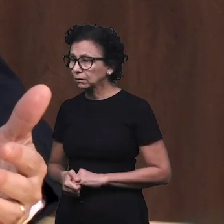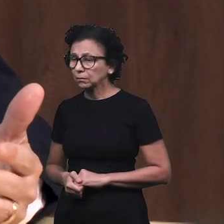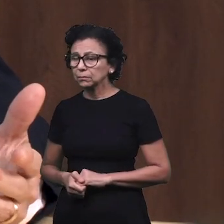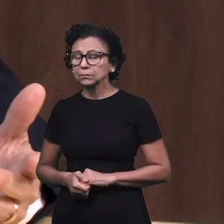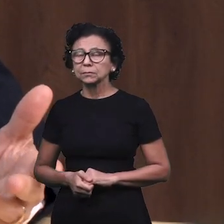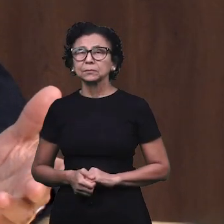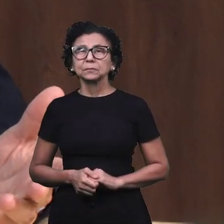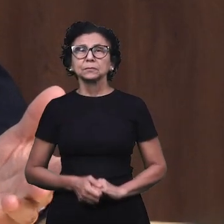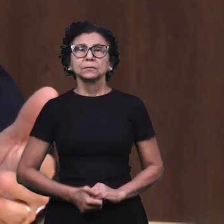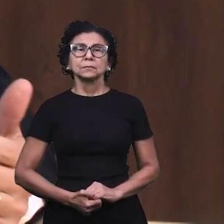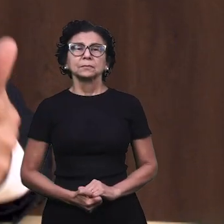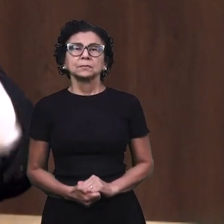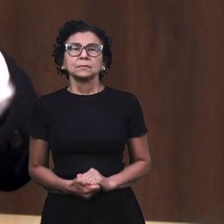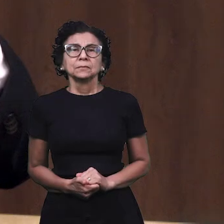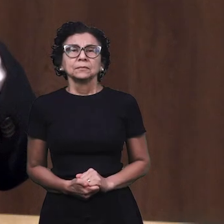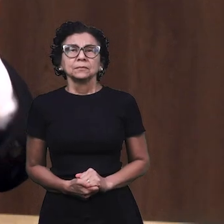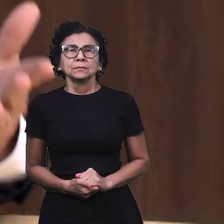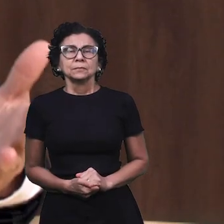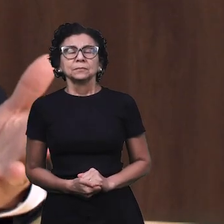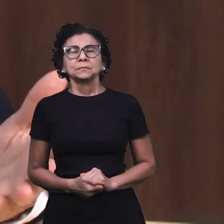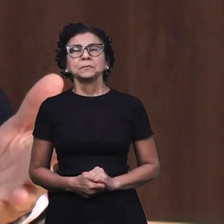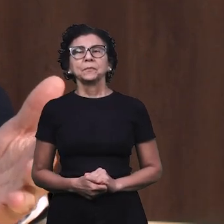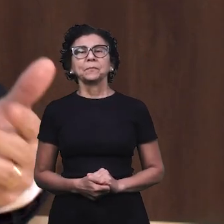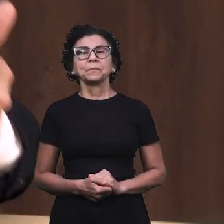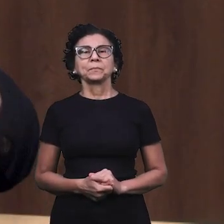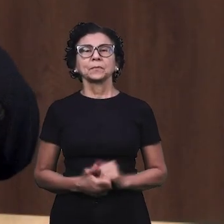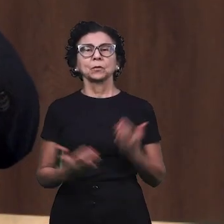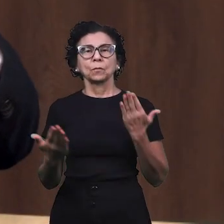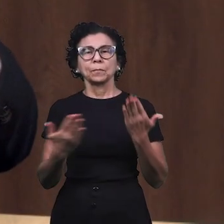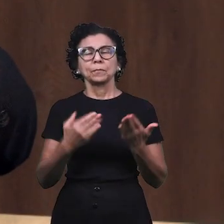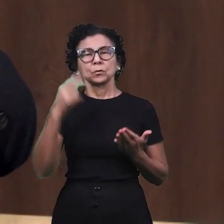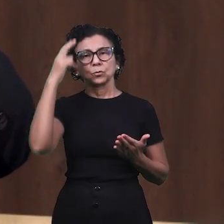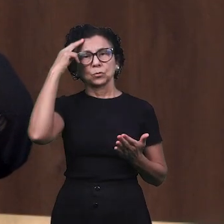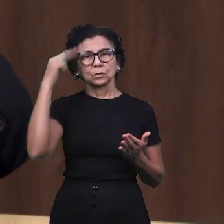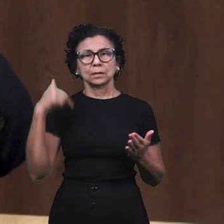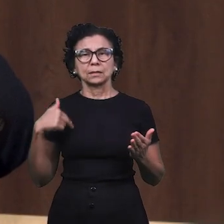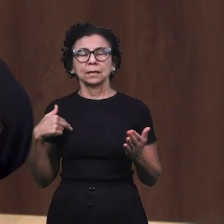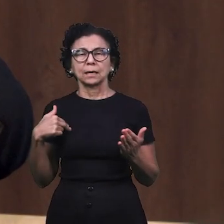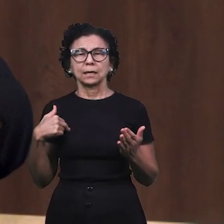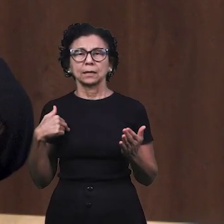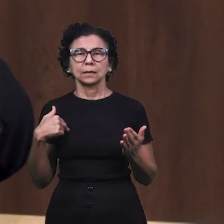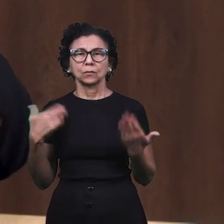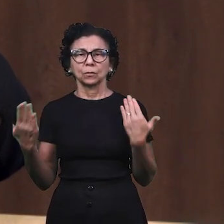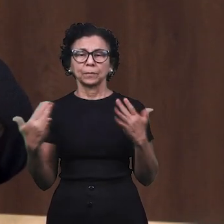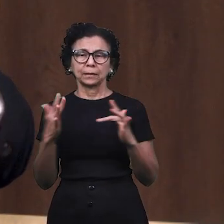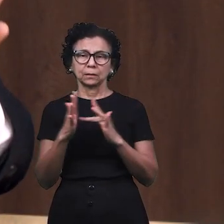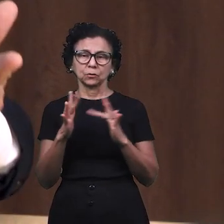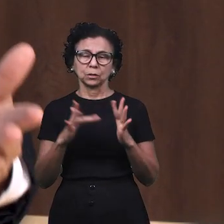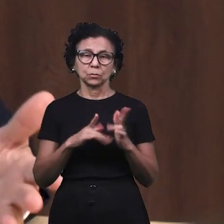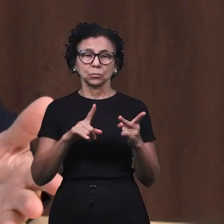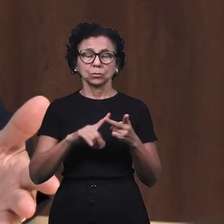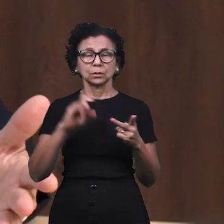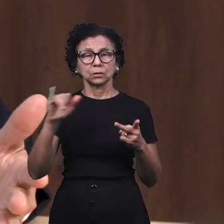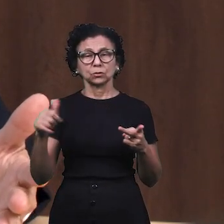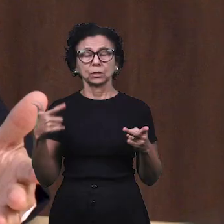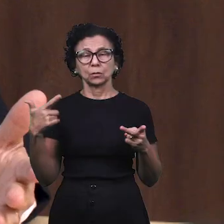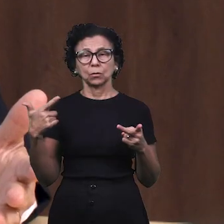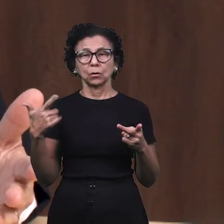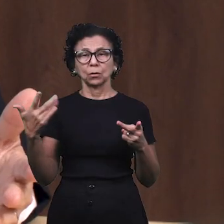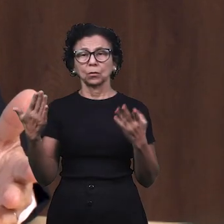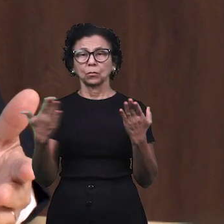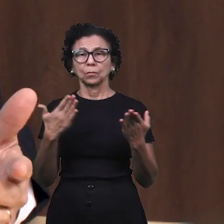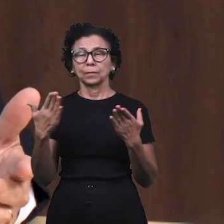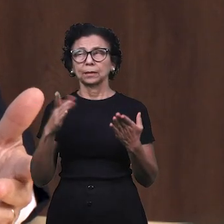vemos que figura maravilhosa de José como o Senhor Jesus, Jacó como o tipo de Deus Pai. Já